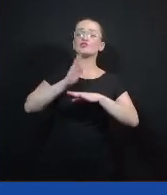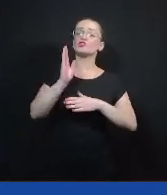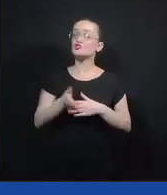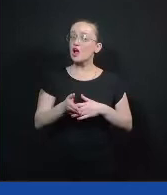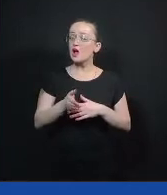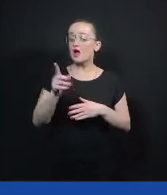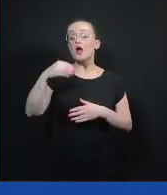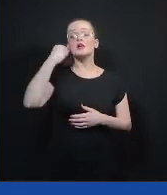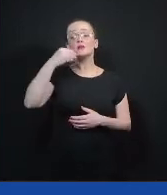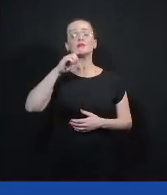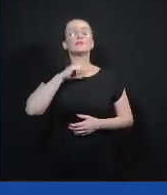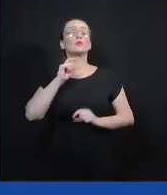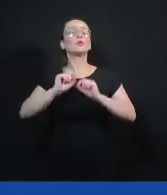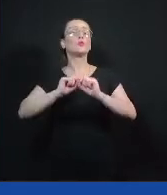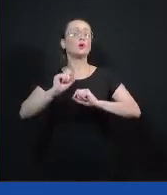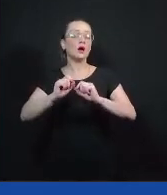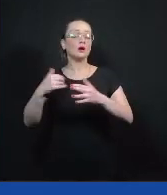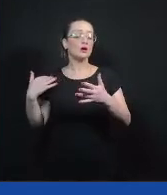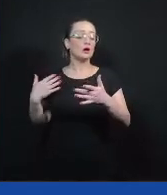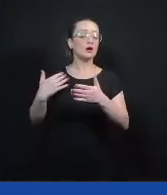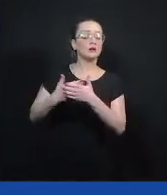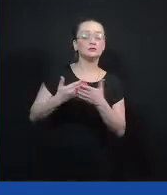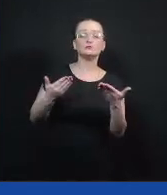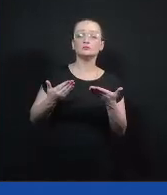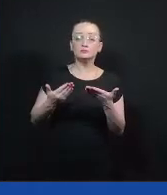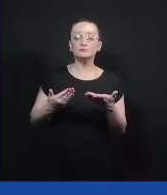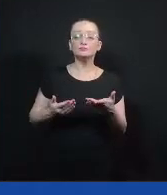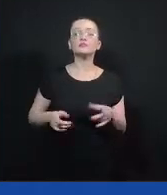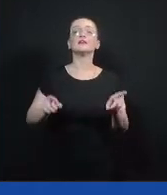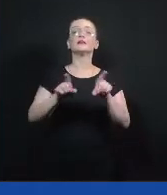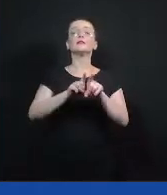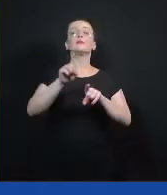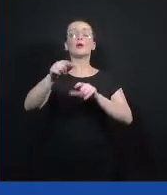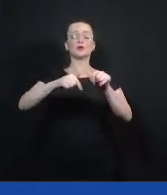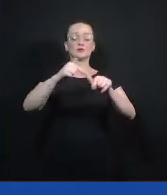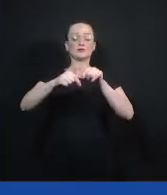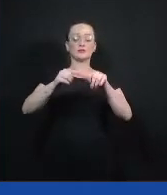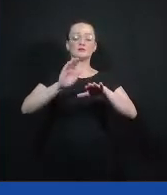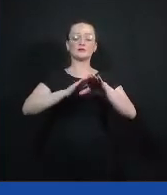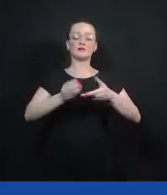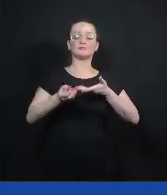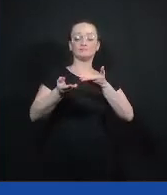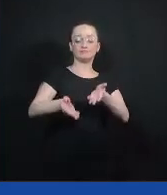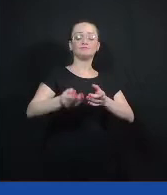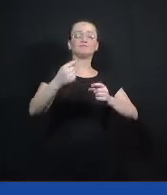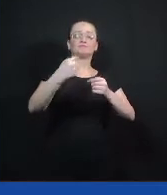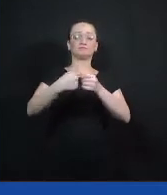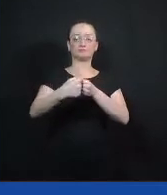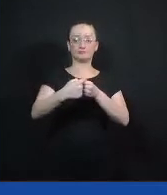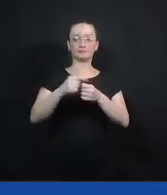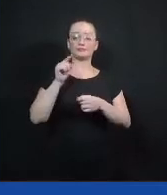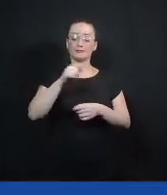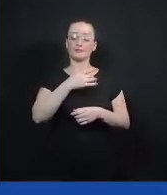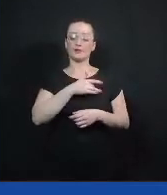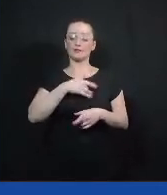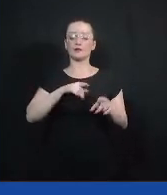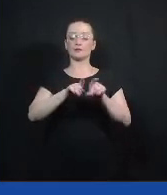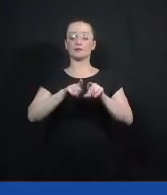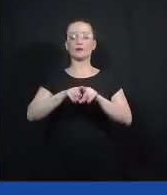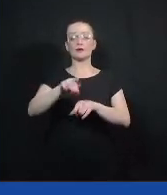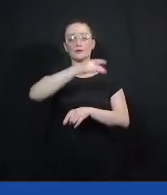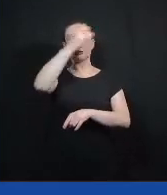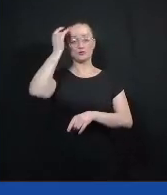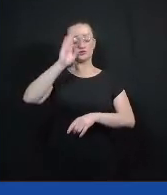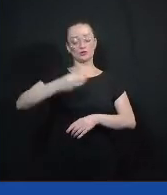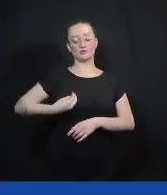sua experiência? Qual que é a sua trajetória? E quais são os serviços prestados à cidade? E isso vale não só para aquele que já está